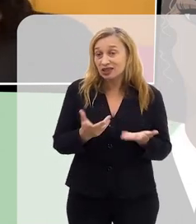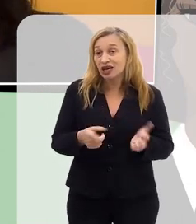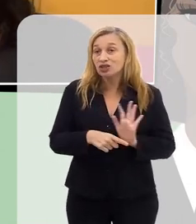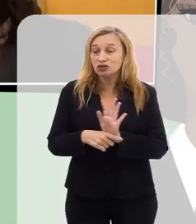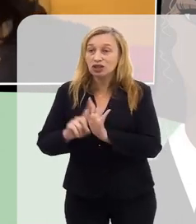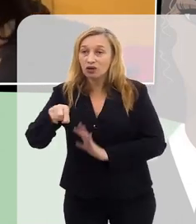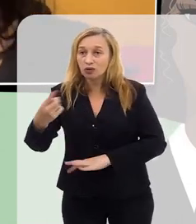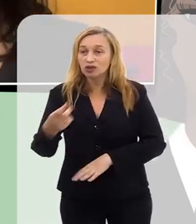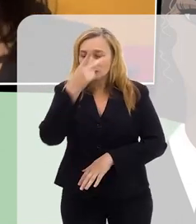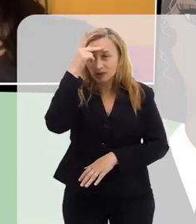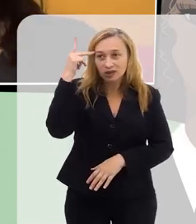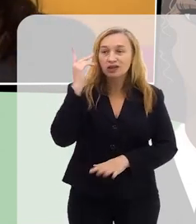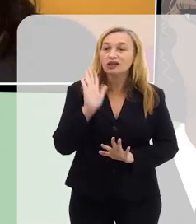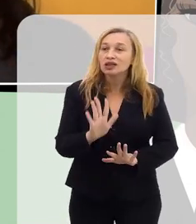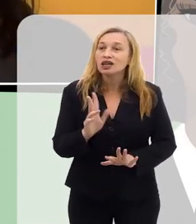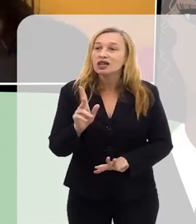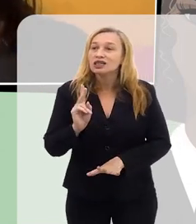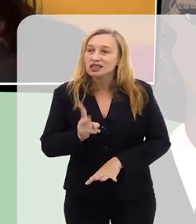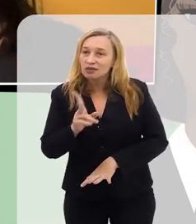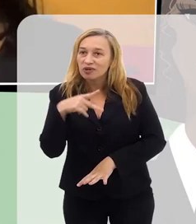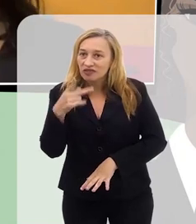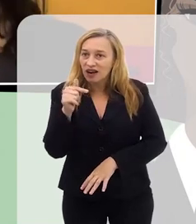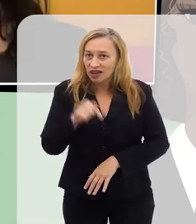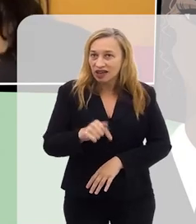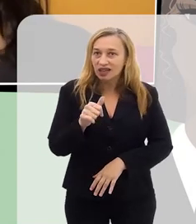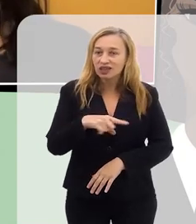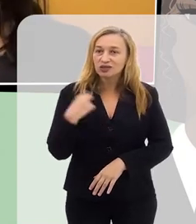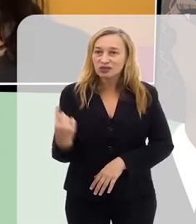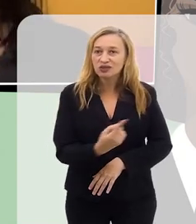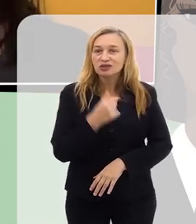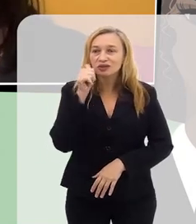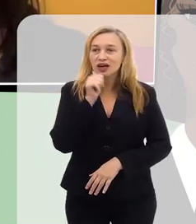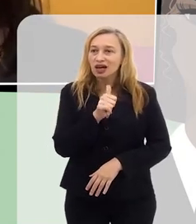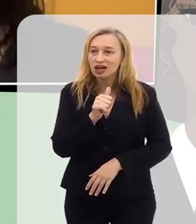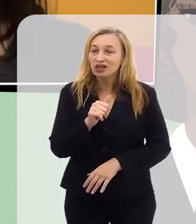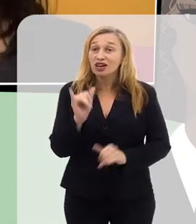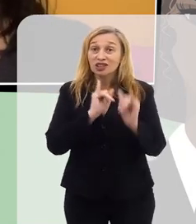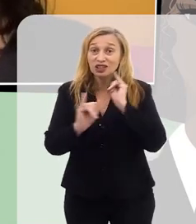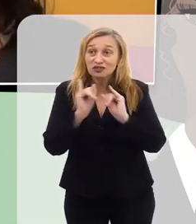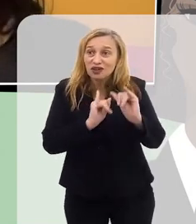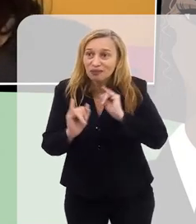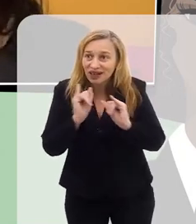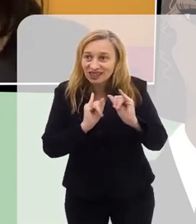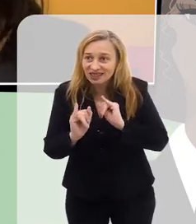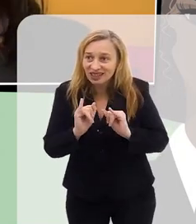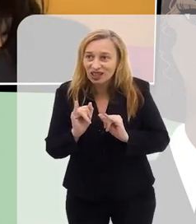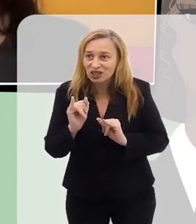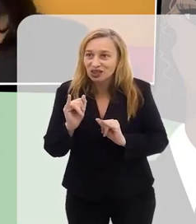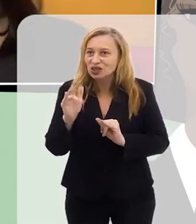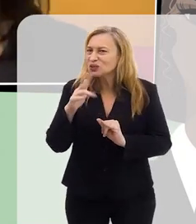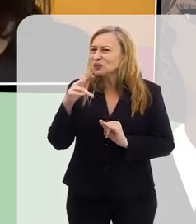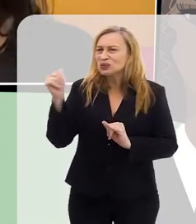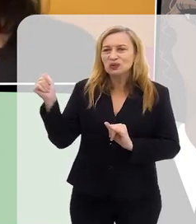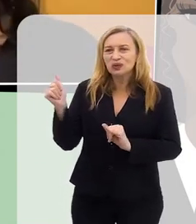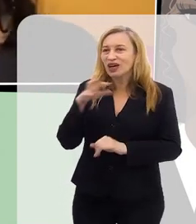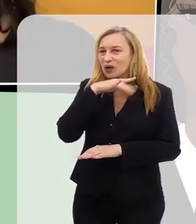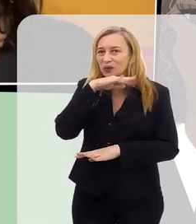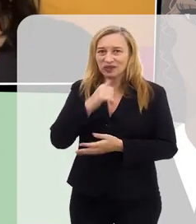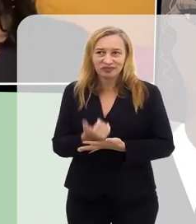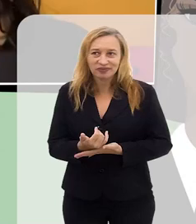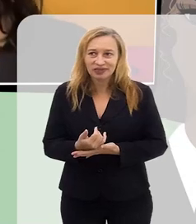fazendo, tentando disseminar a Eu boa sempre falo, é informação. o que eu sempre falo aqui no Toda Mulher. Informação nunca é